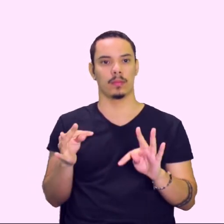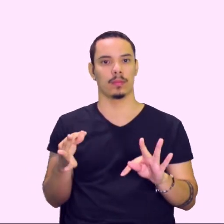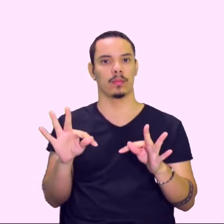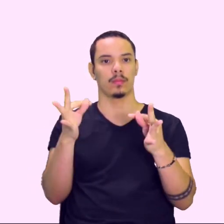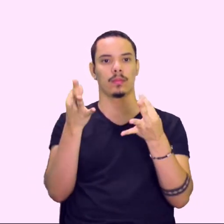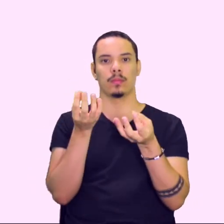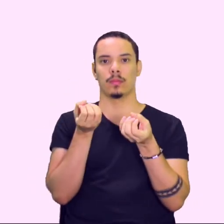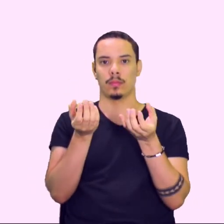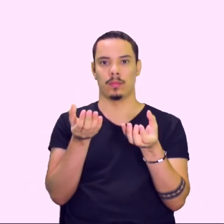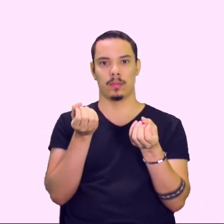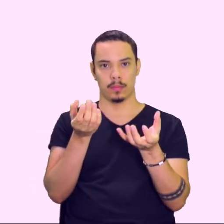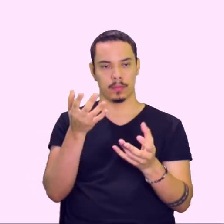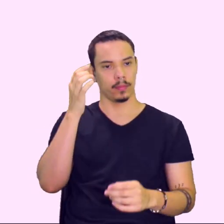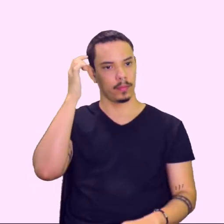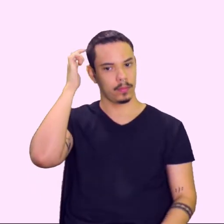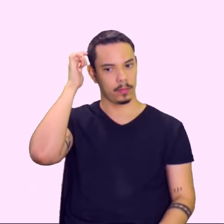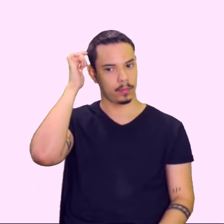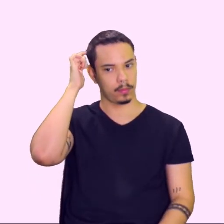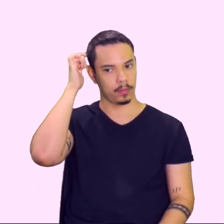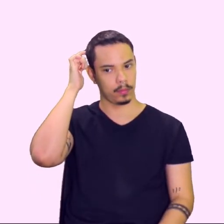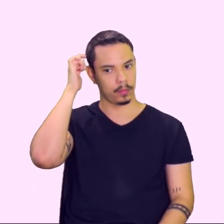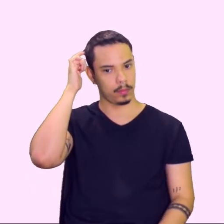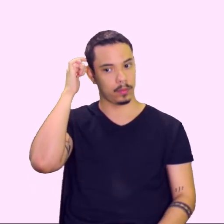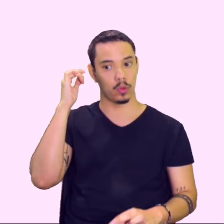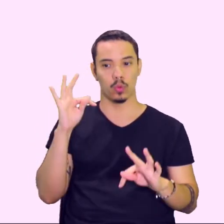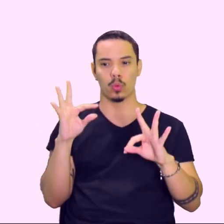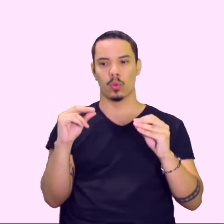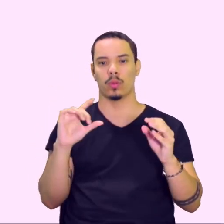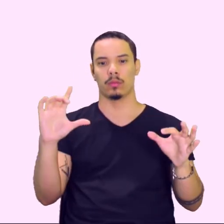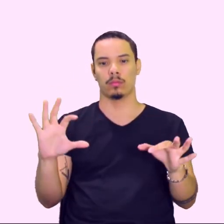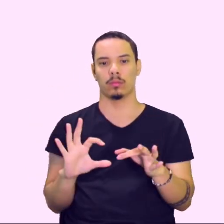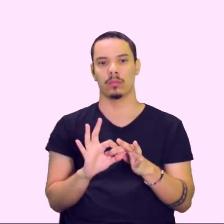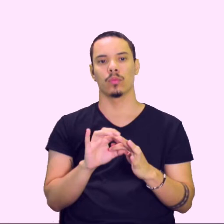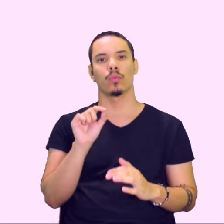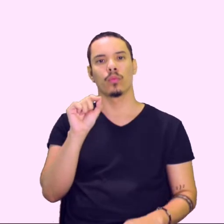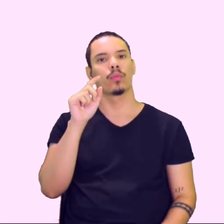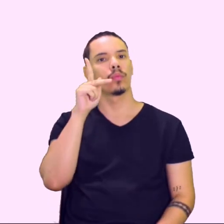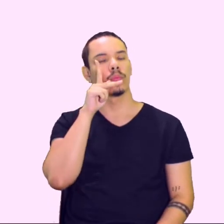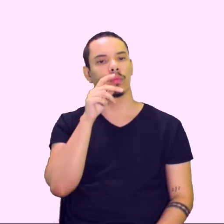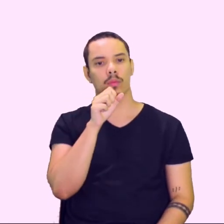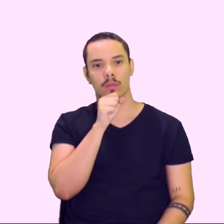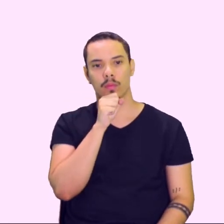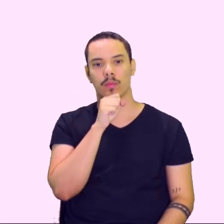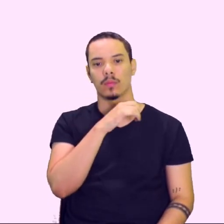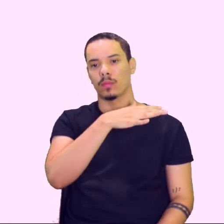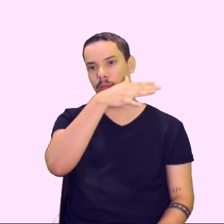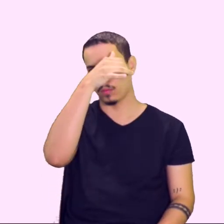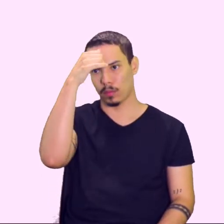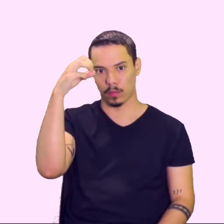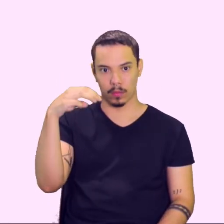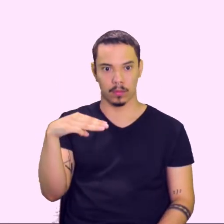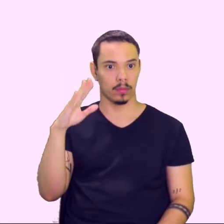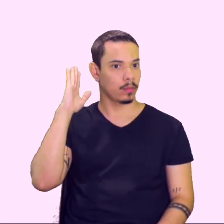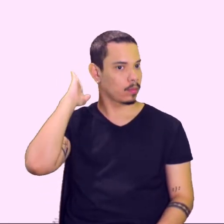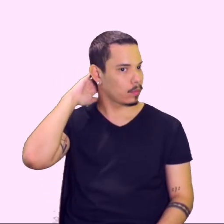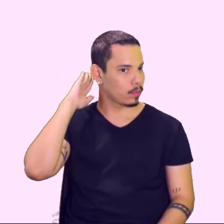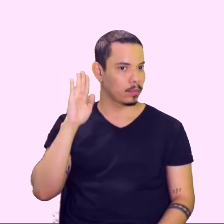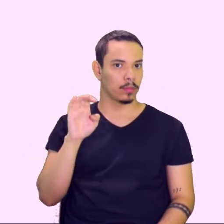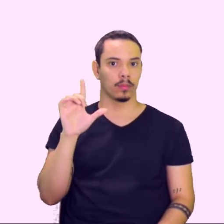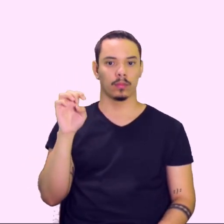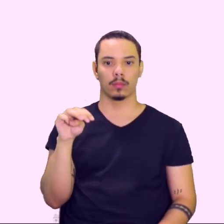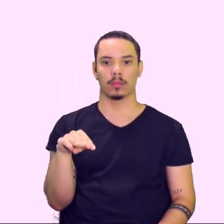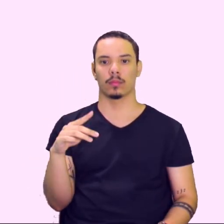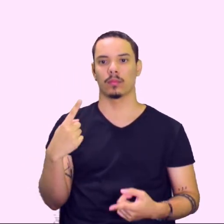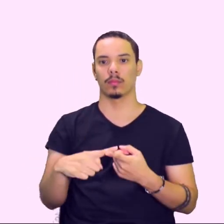informação, todas interconectadas entre Porto Velho, Manaus, Belém, onde o centro geral é